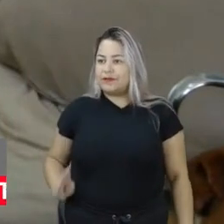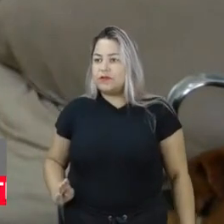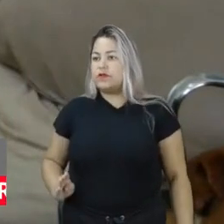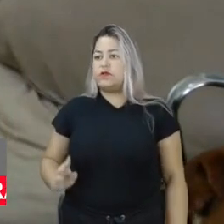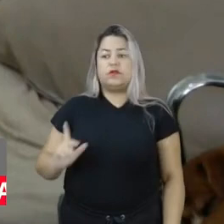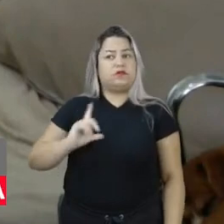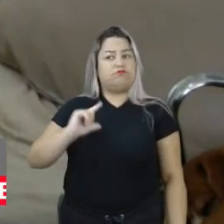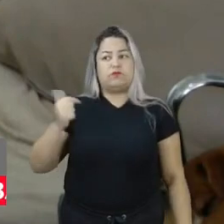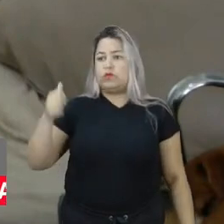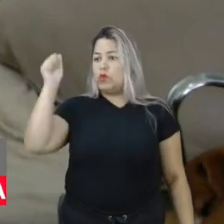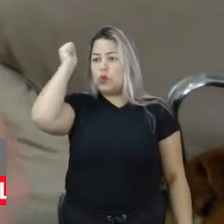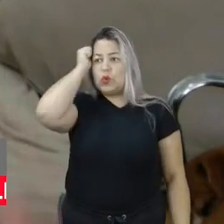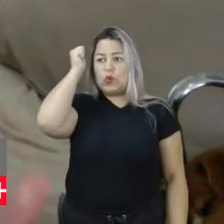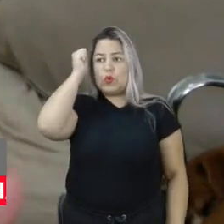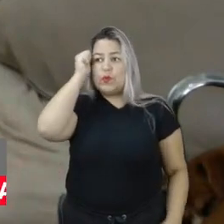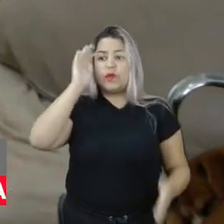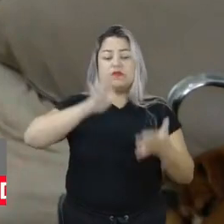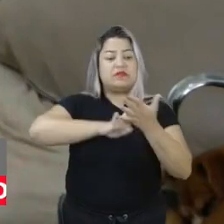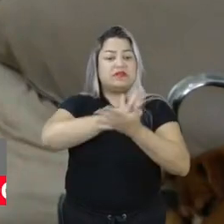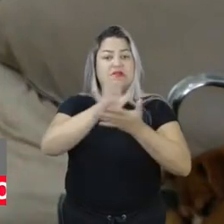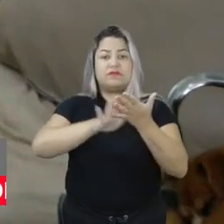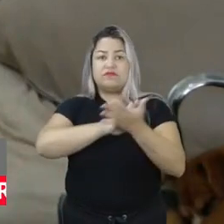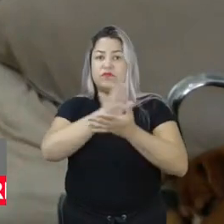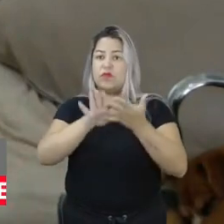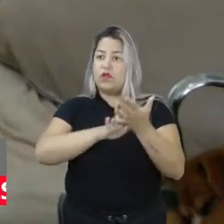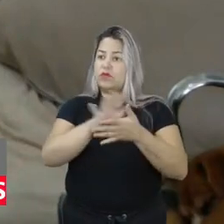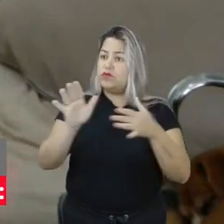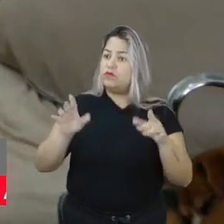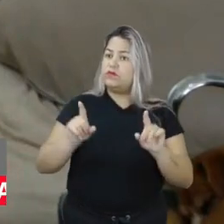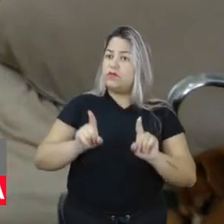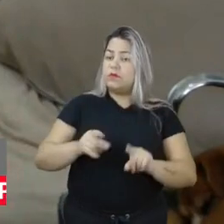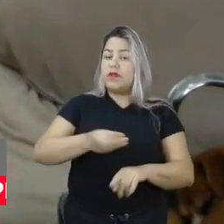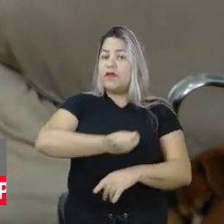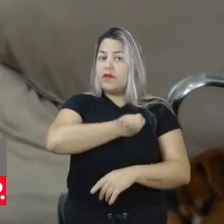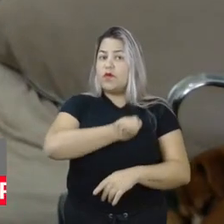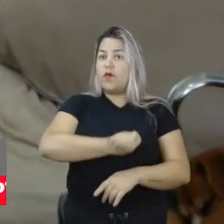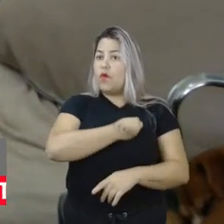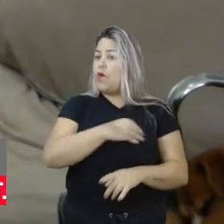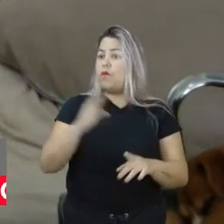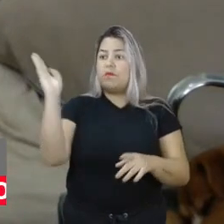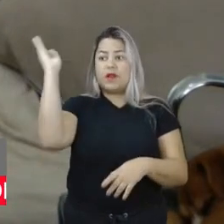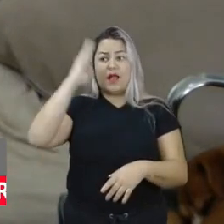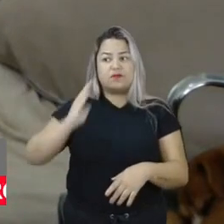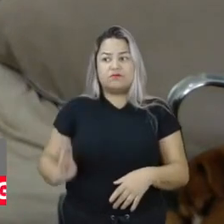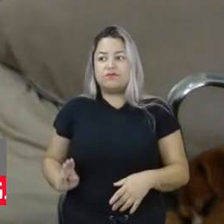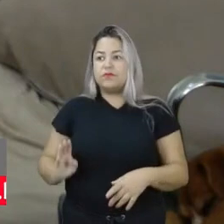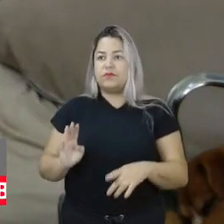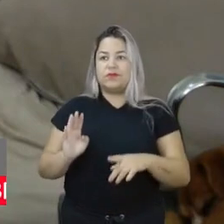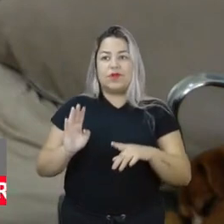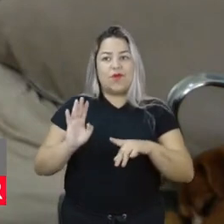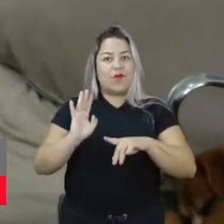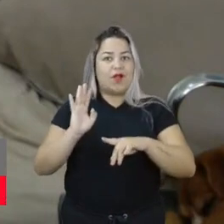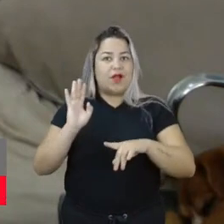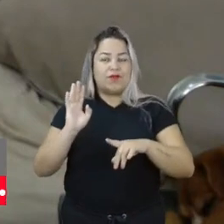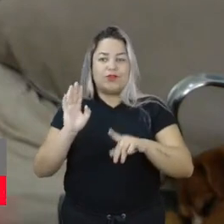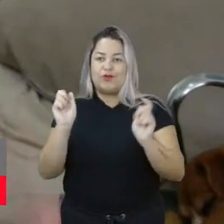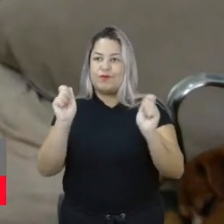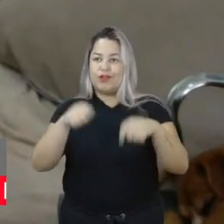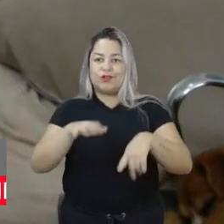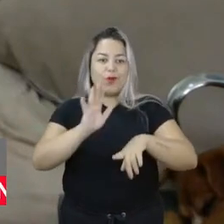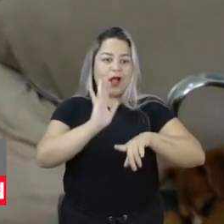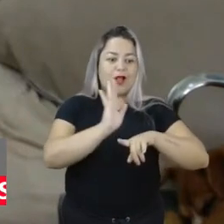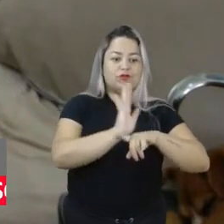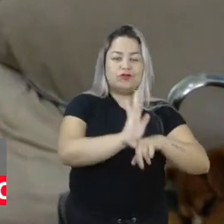que não tem culpa de nada, é uma sobrevivente do ataque do Hamas, e ela disse que o Brasil não prestou assistência às vítimas do ataque, o que é